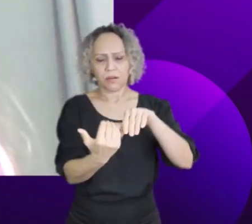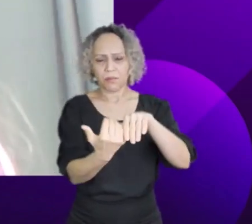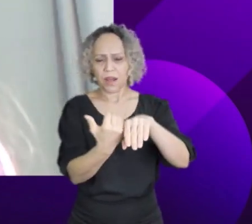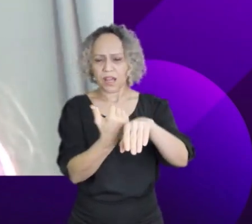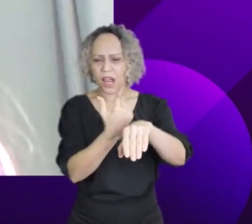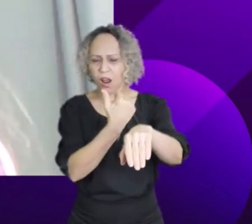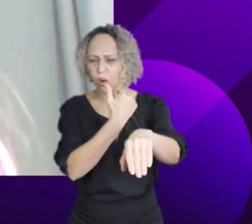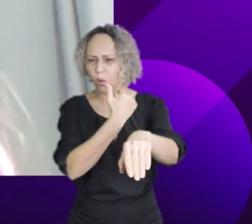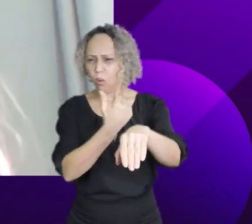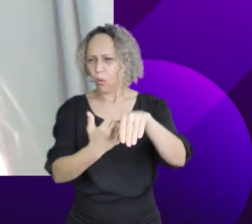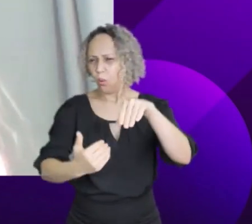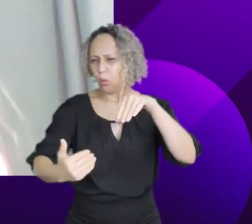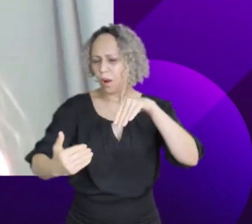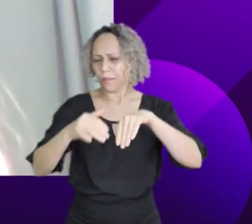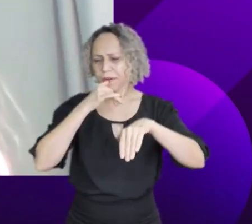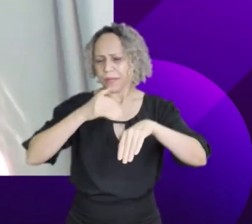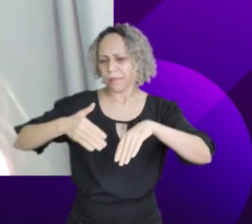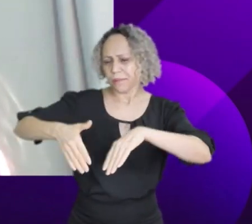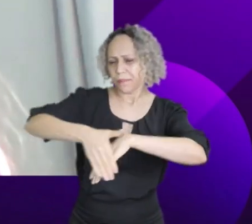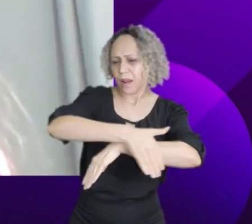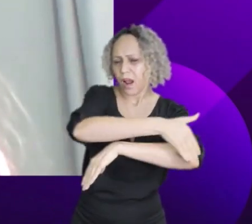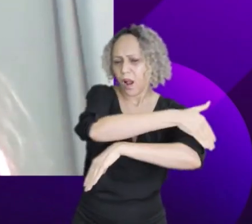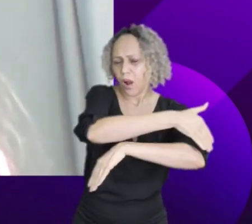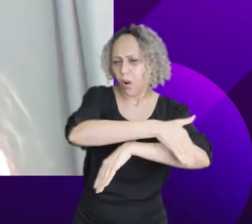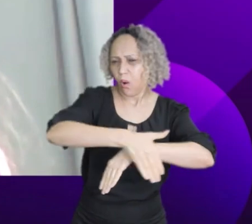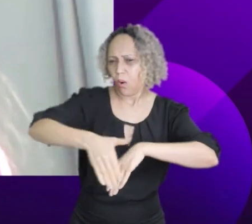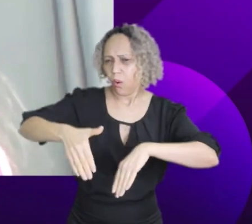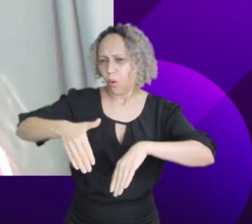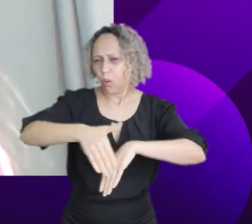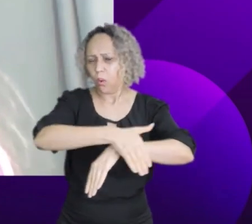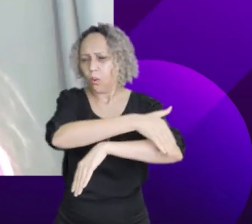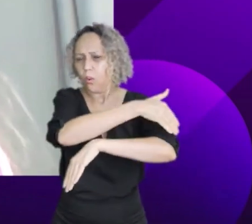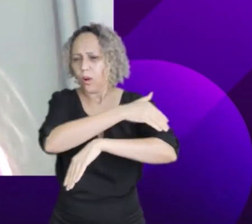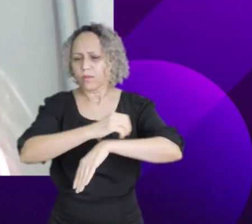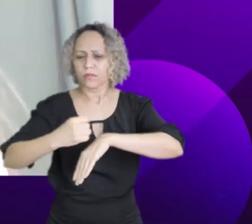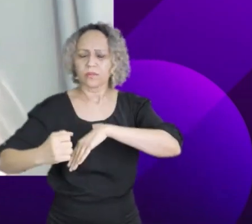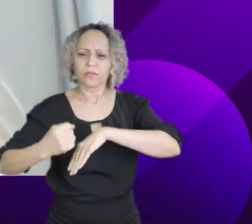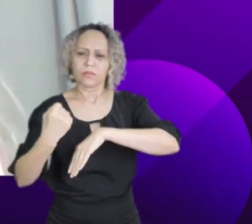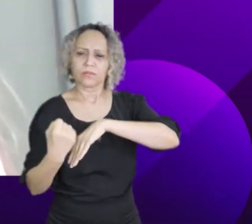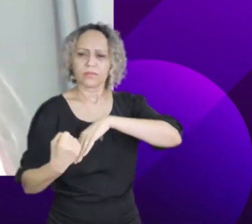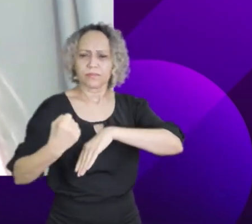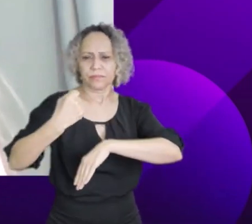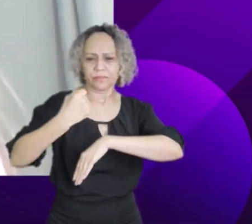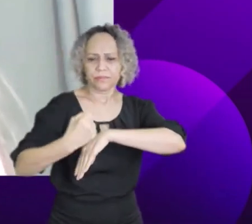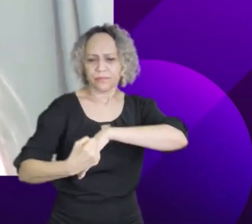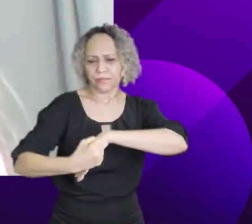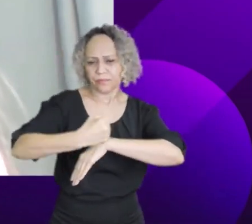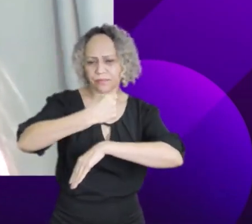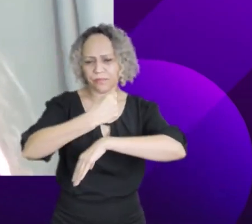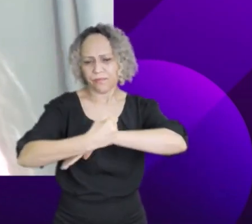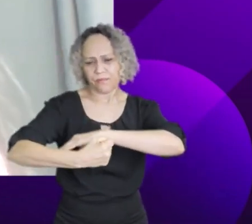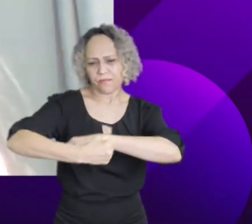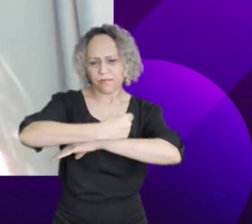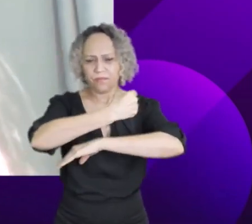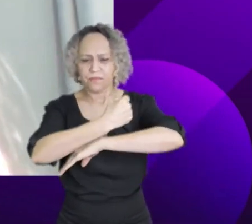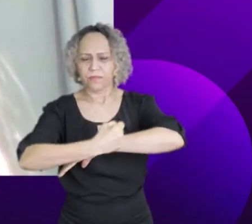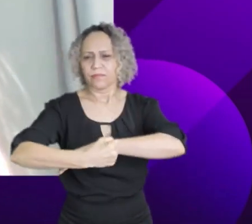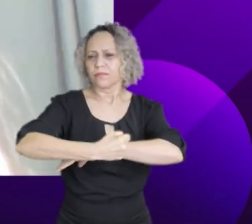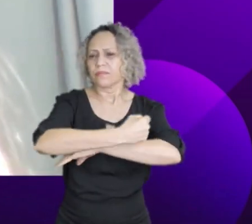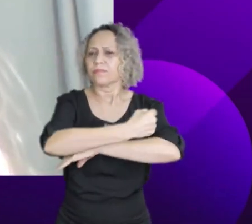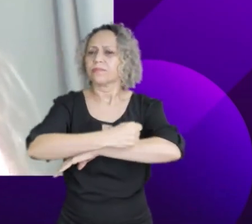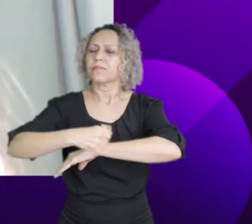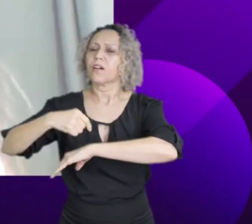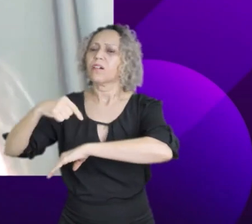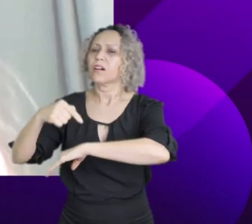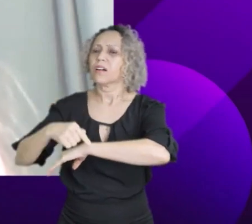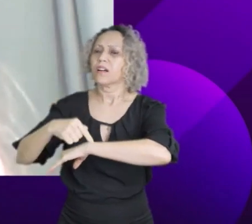segurança, né, a integridade física do pedestre e do ciclista, em vez de ser usada para isso, ela é usada